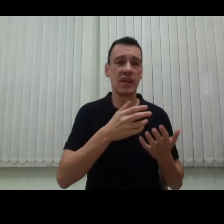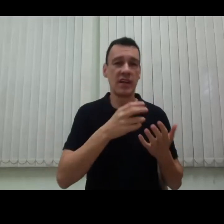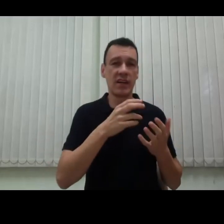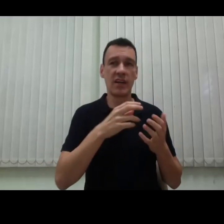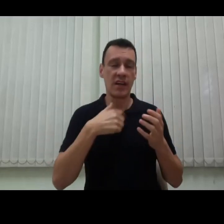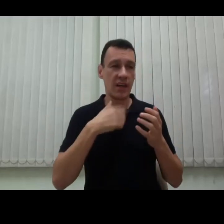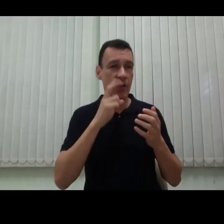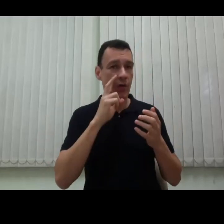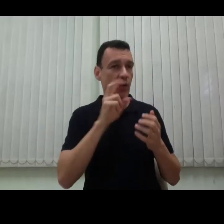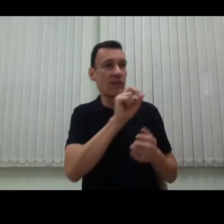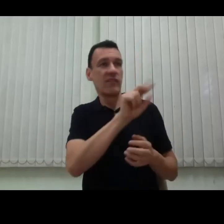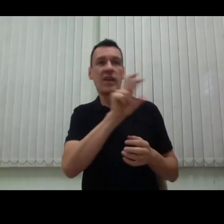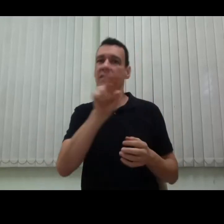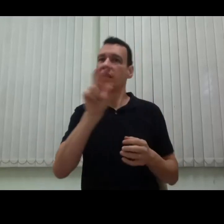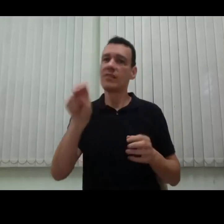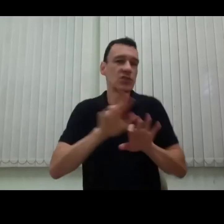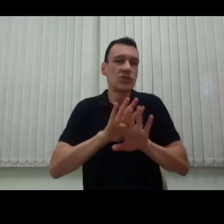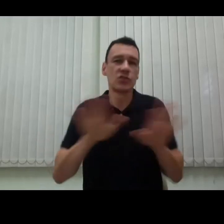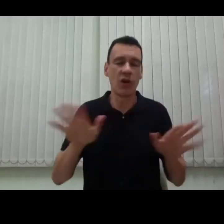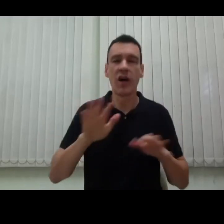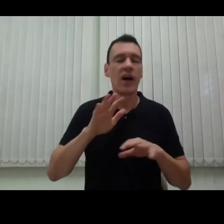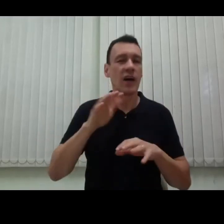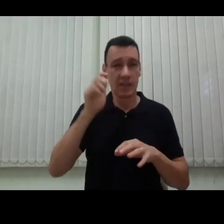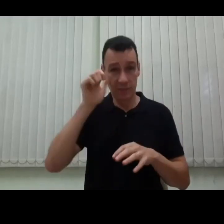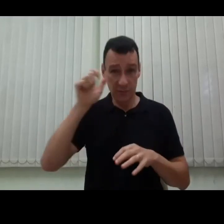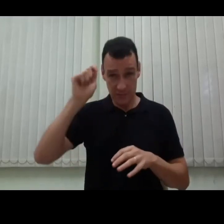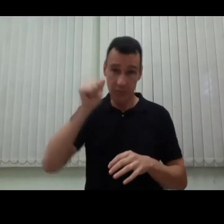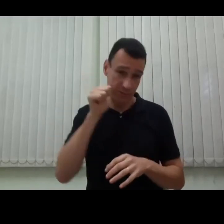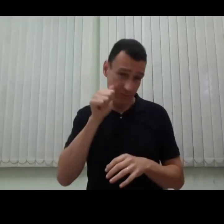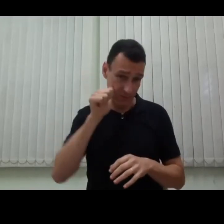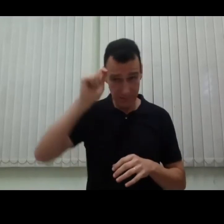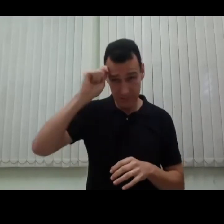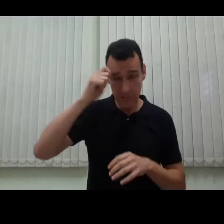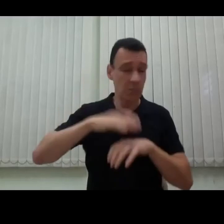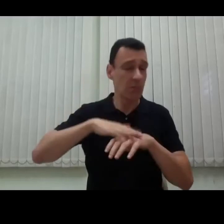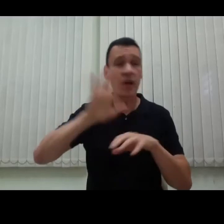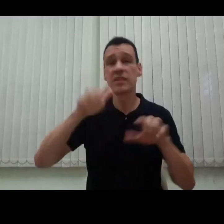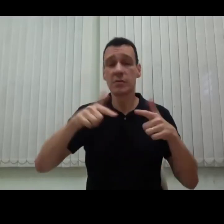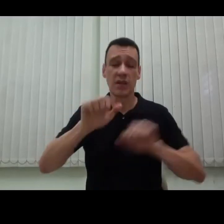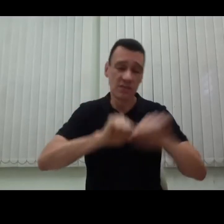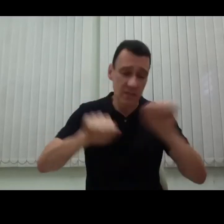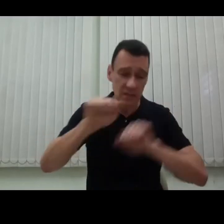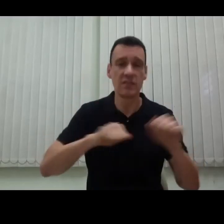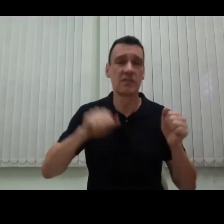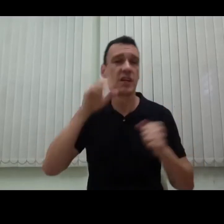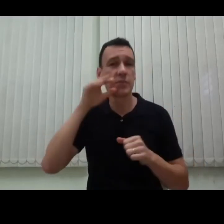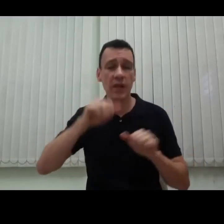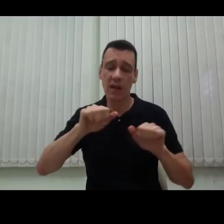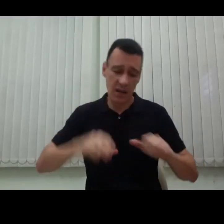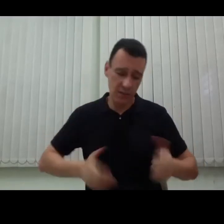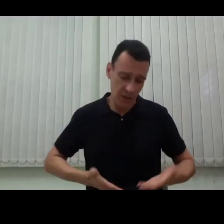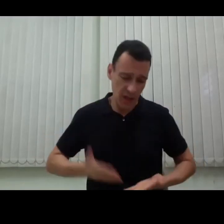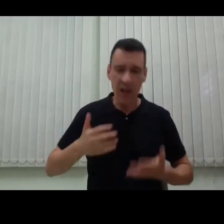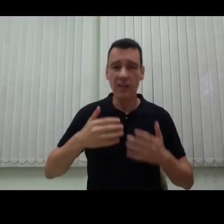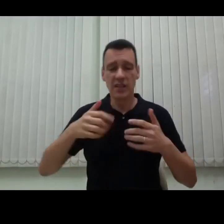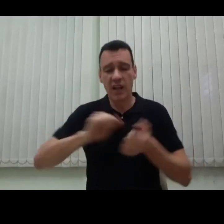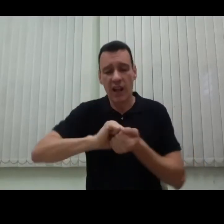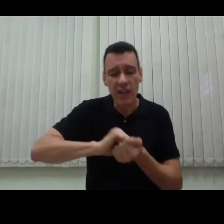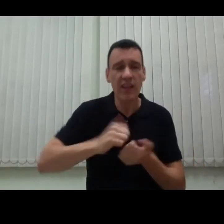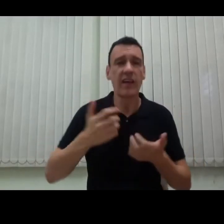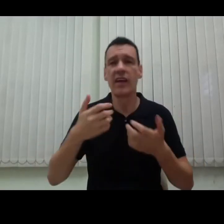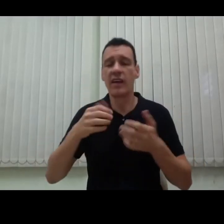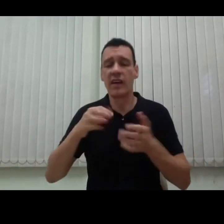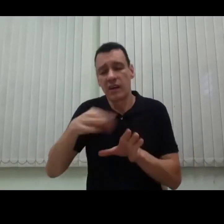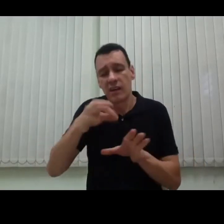da empregada doméstica, da lavadeira, da costureira, da bordadeira. Que bom que tenha sido assim, mas